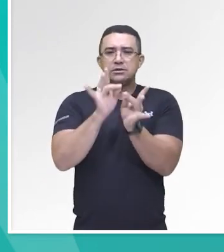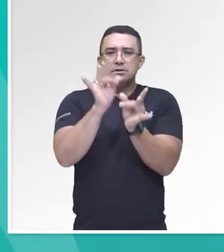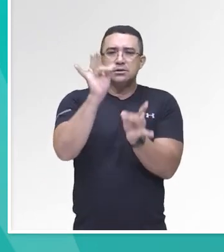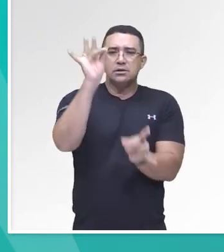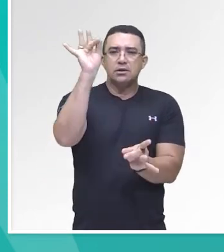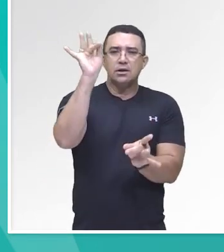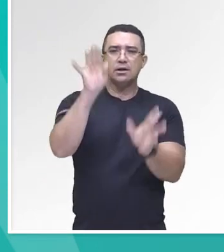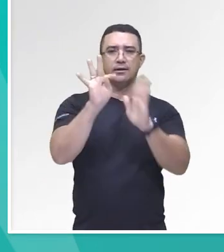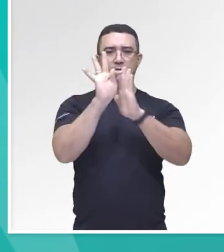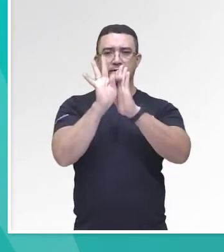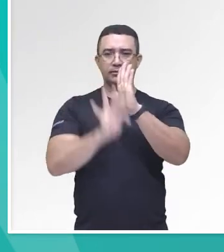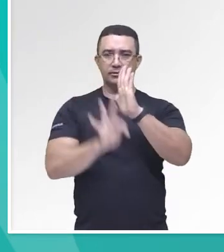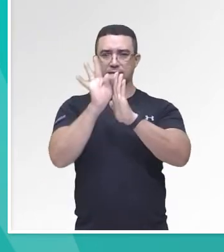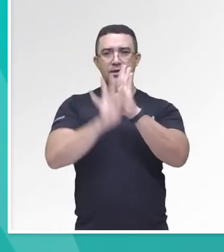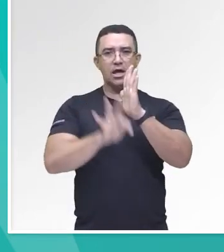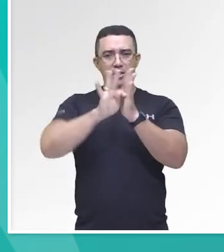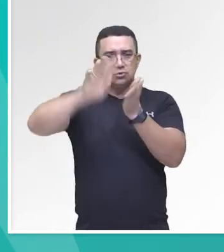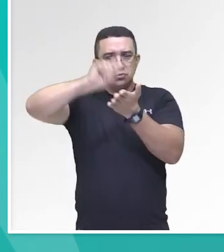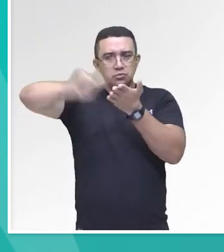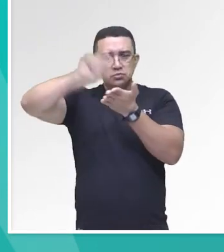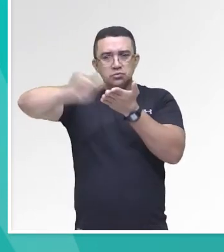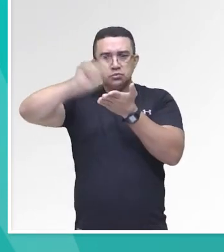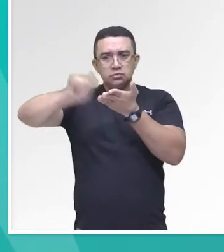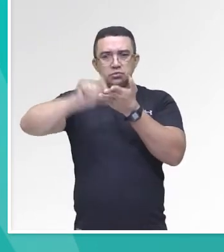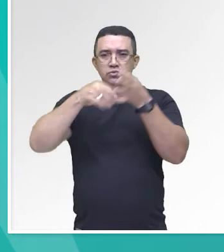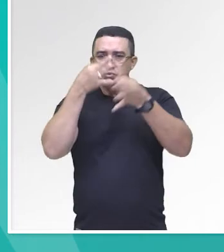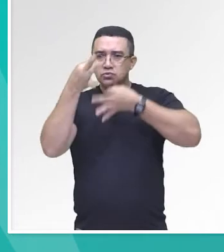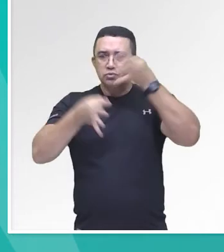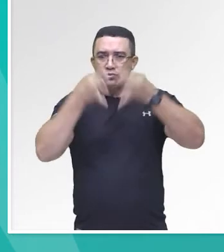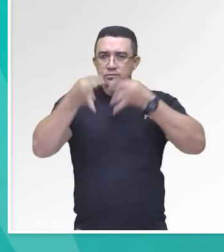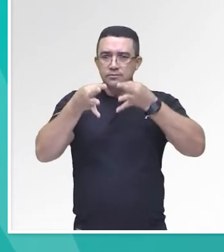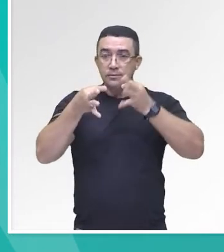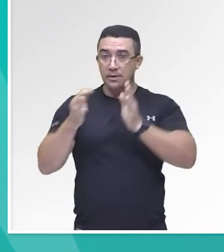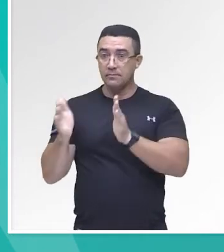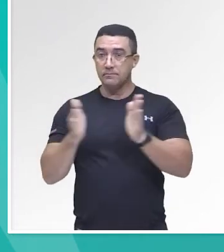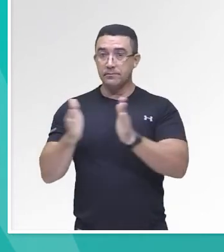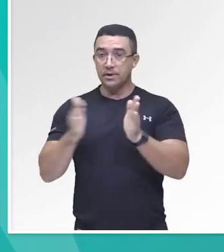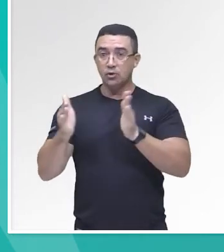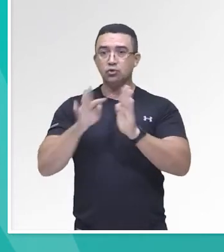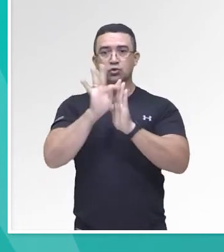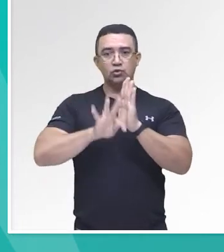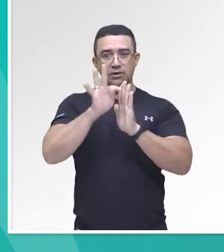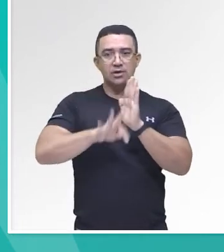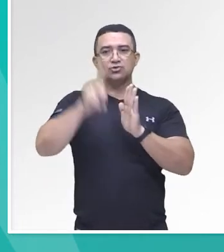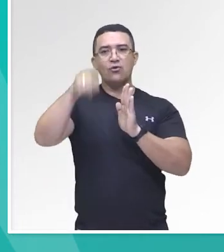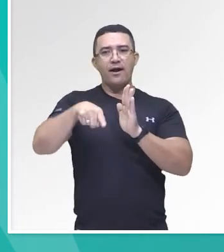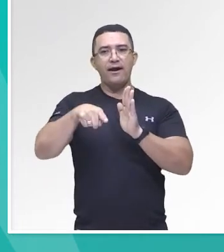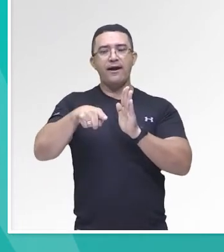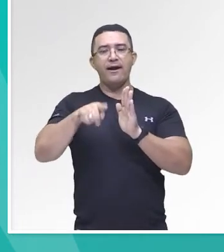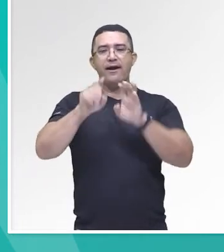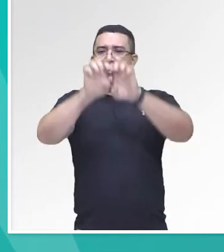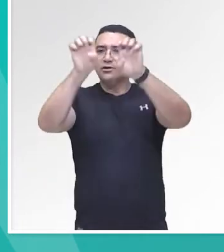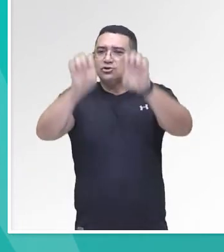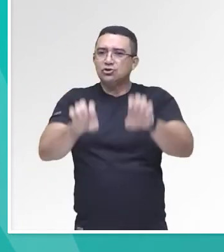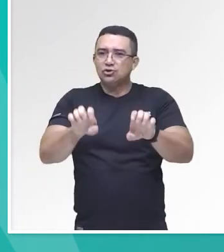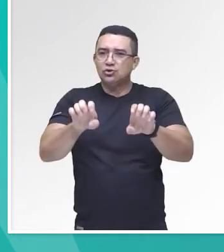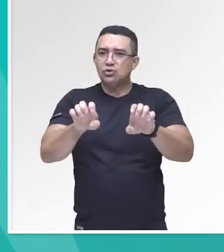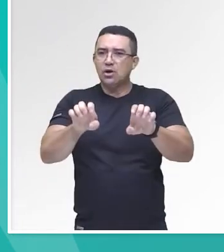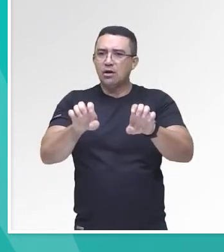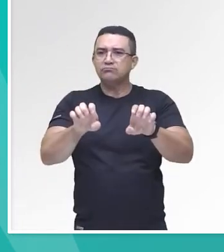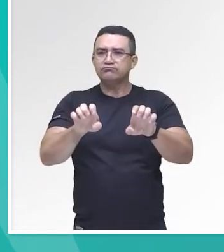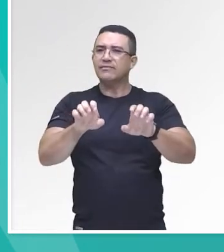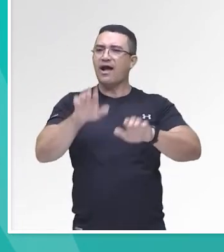especificidade do texto dissertativo argumentativo, os períodos do texto são normalmente estruturados de modo